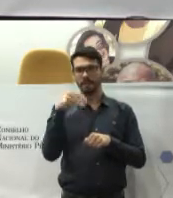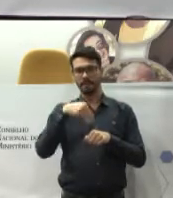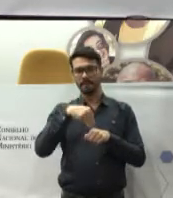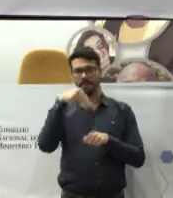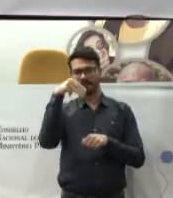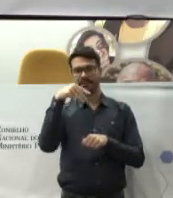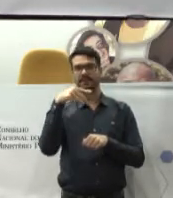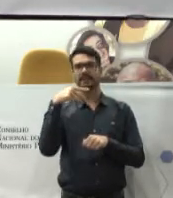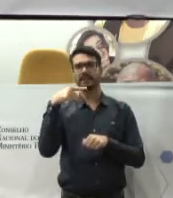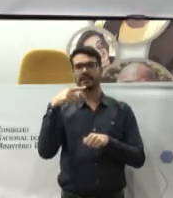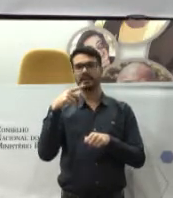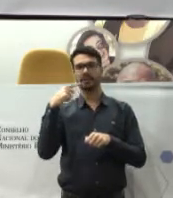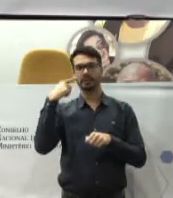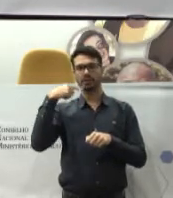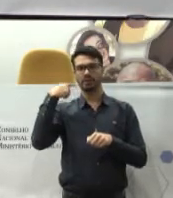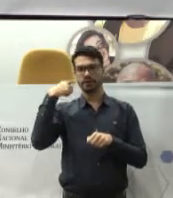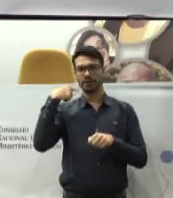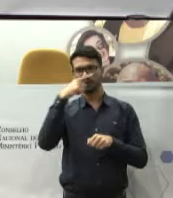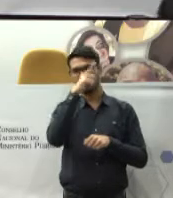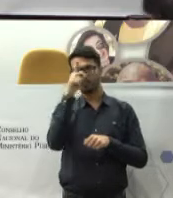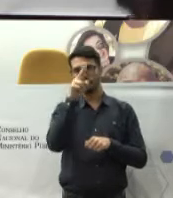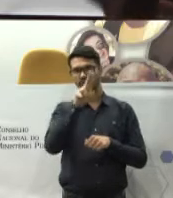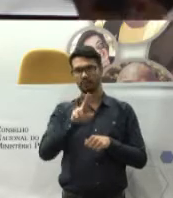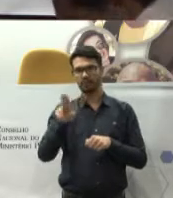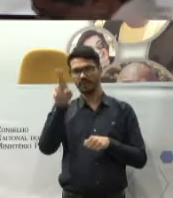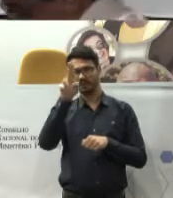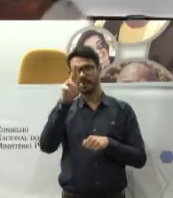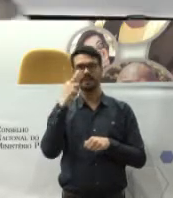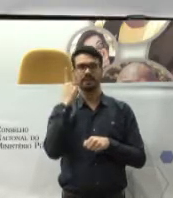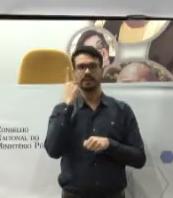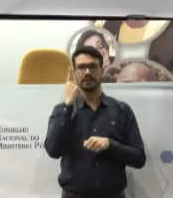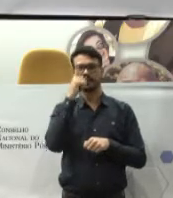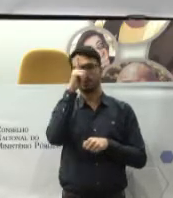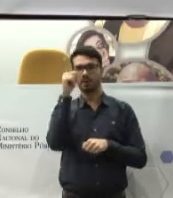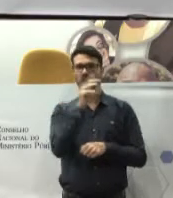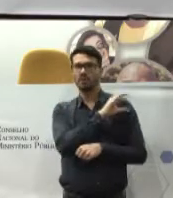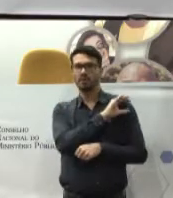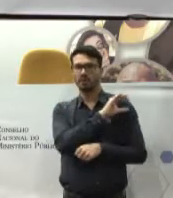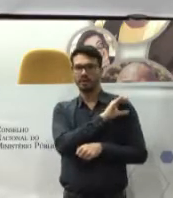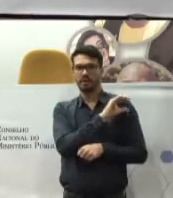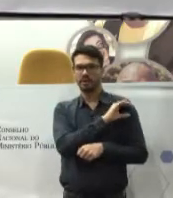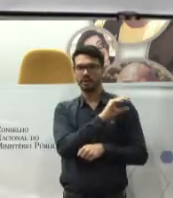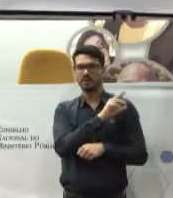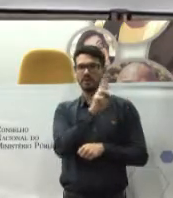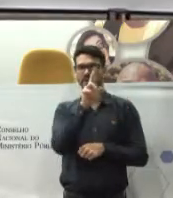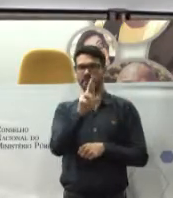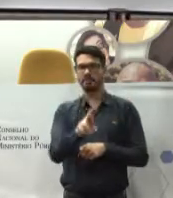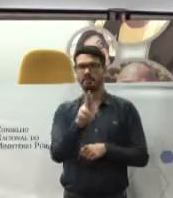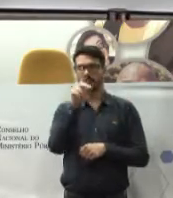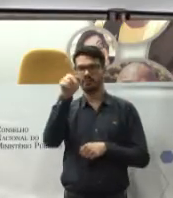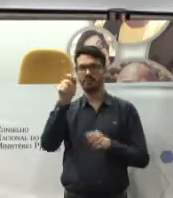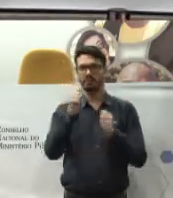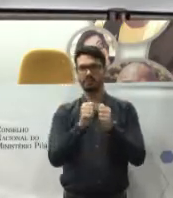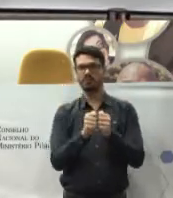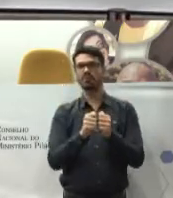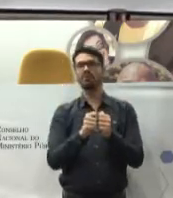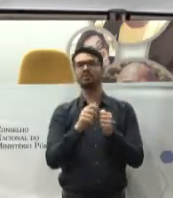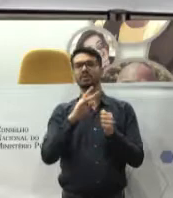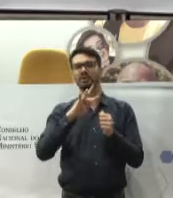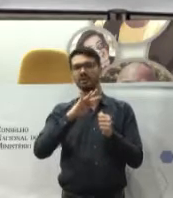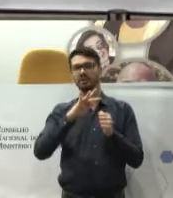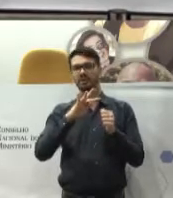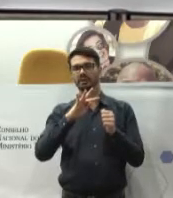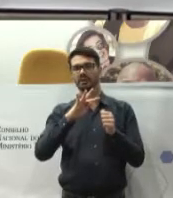Direito pela Universidade Federal do Ceará, procuradora do Estado do Ceará e coordenadora da representação do Estado do Ceará junto aos tribunais superiores aqui em